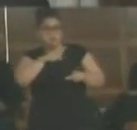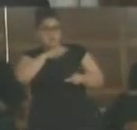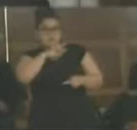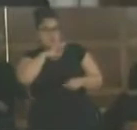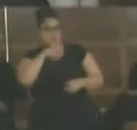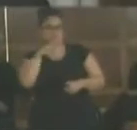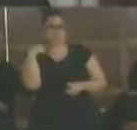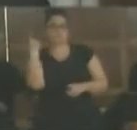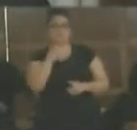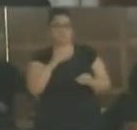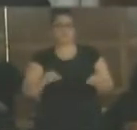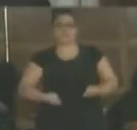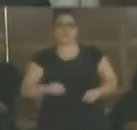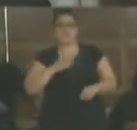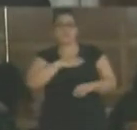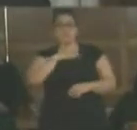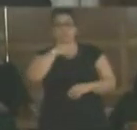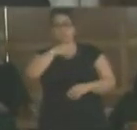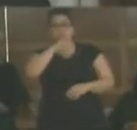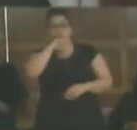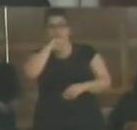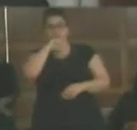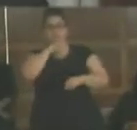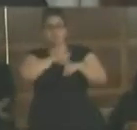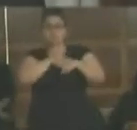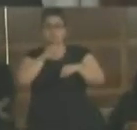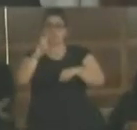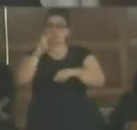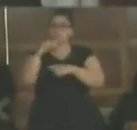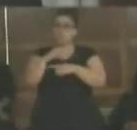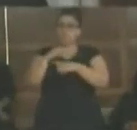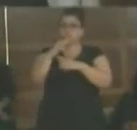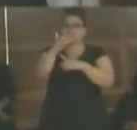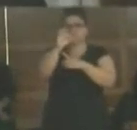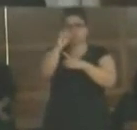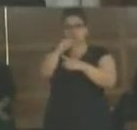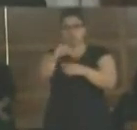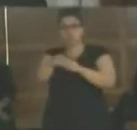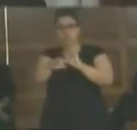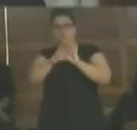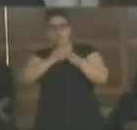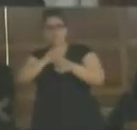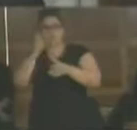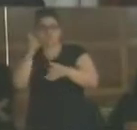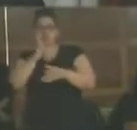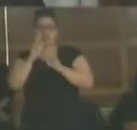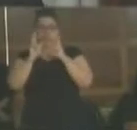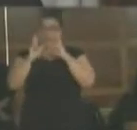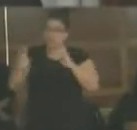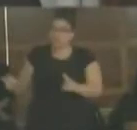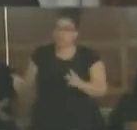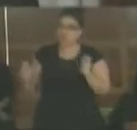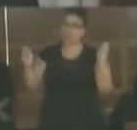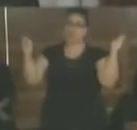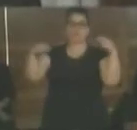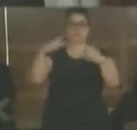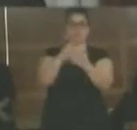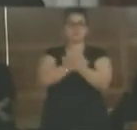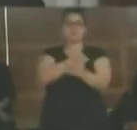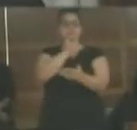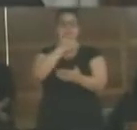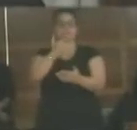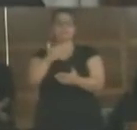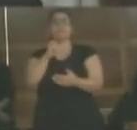sofre somos todos. Minha mãe saiu da minha casa 5 minutos, 10 minutos antes de acontecer aquilo e passou por aquilo ali. Ela poderia estar ali no meio daquilo. E